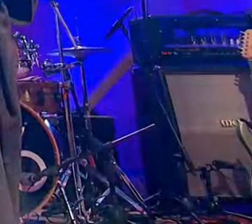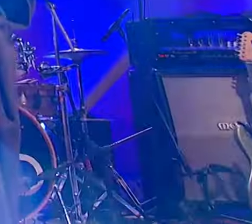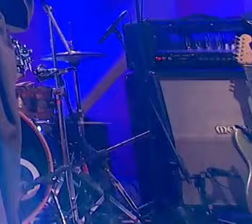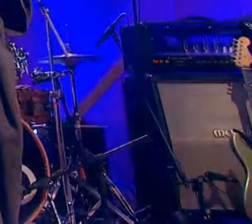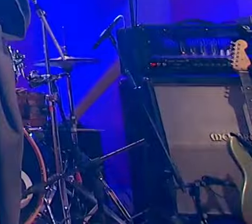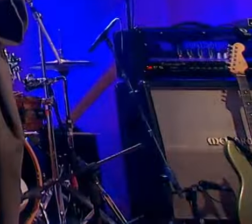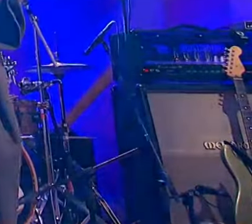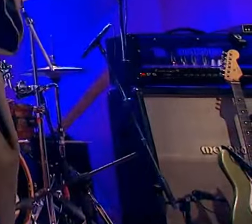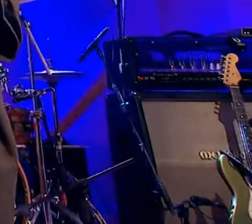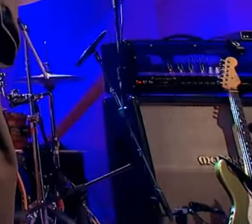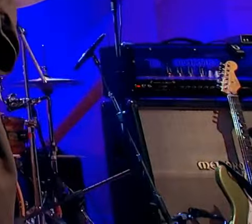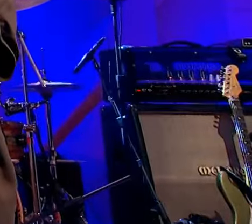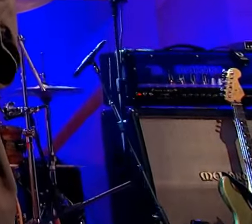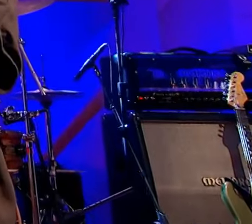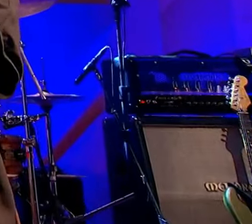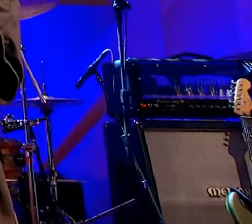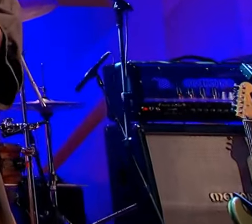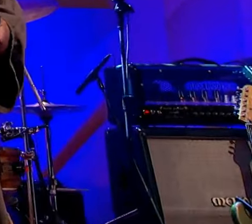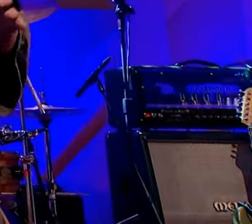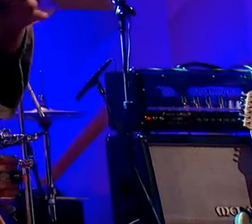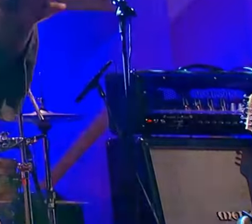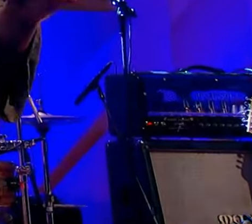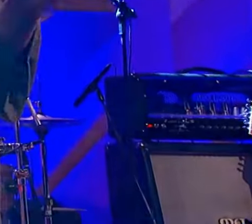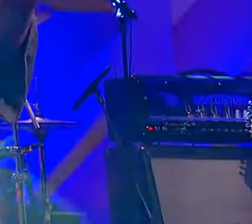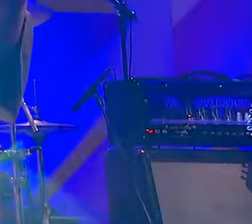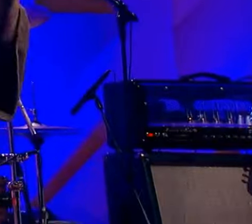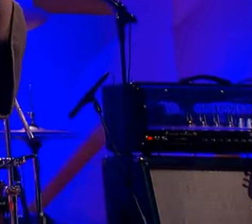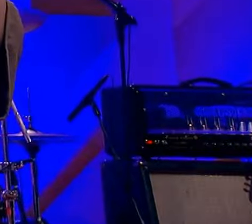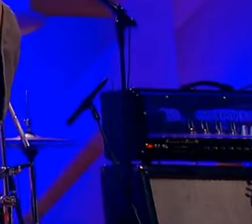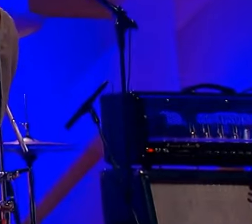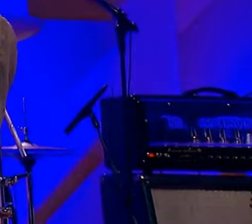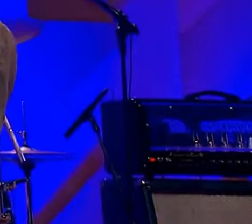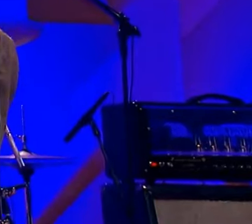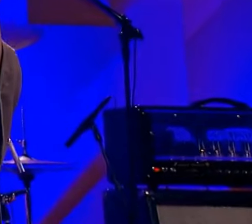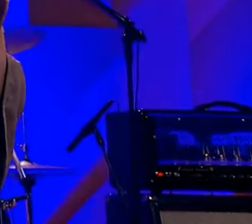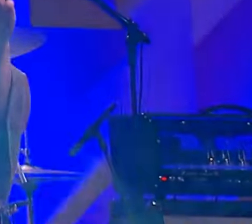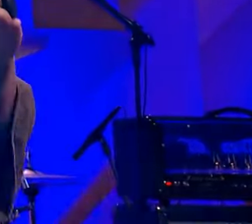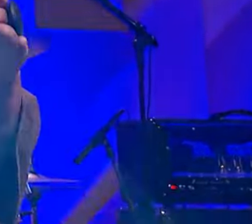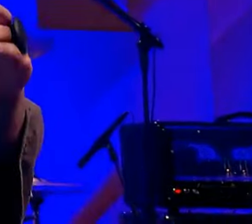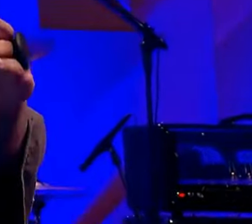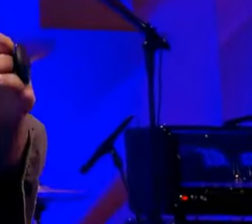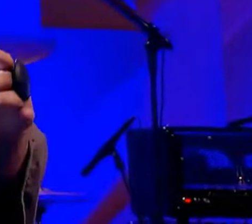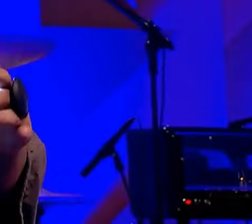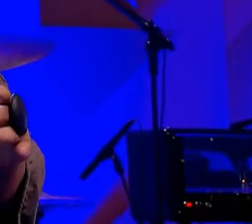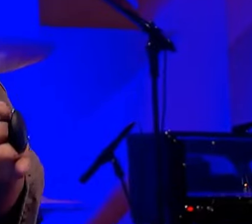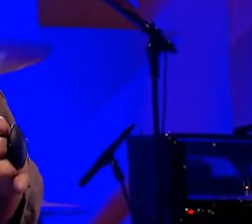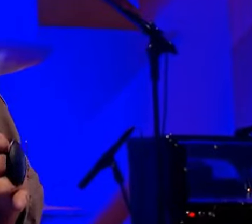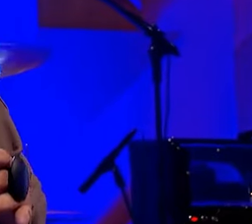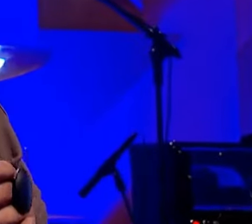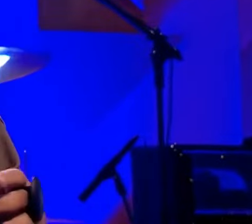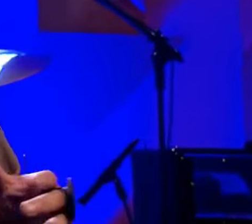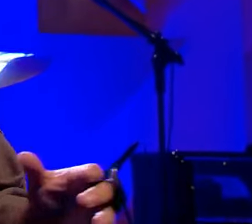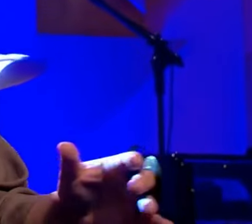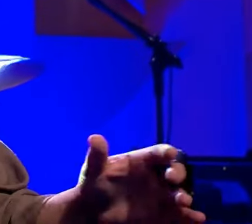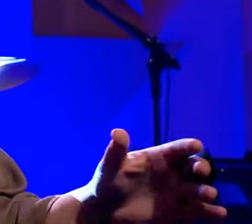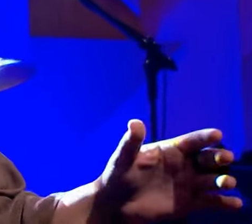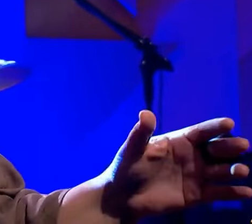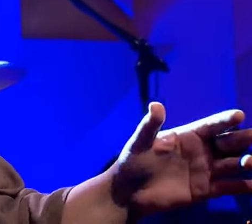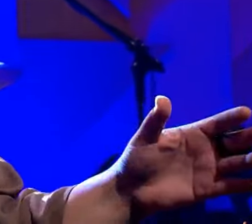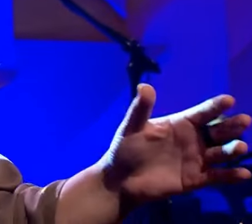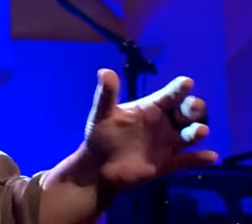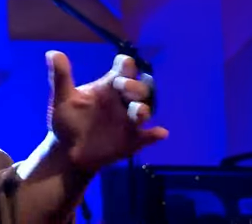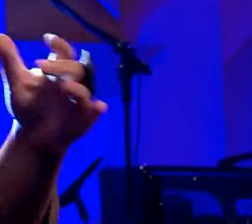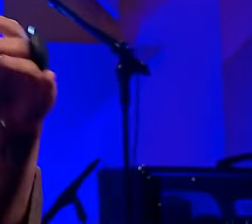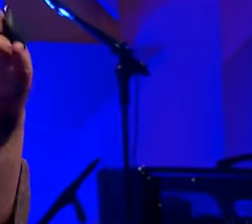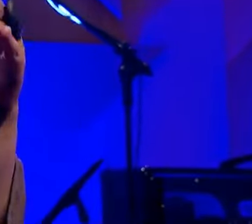Valeu, zumbi. O grito forte dos palmares que correu